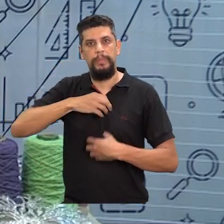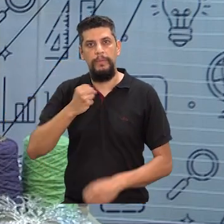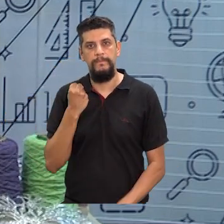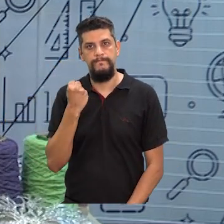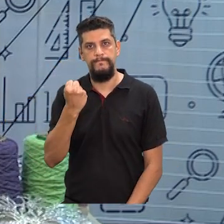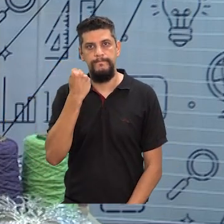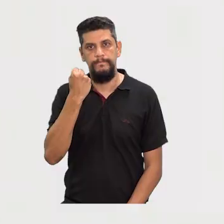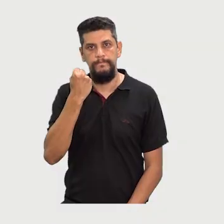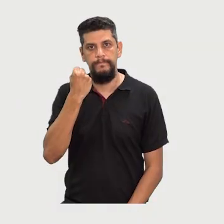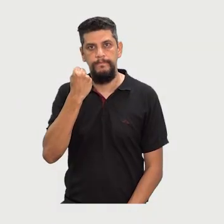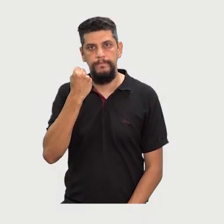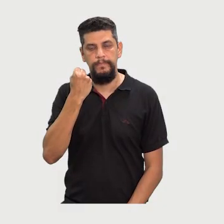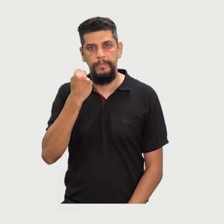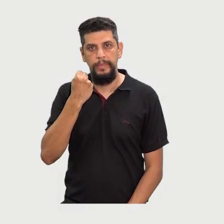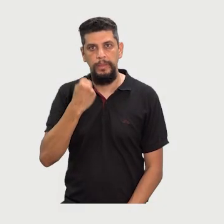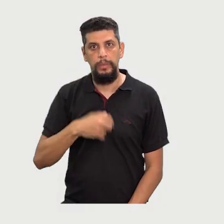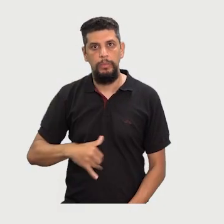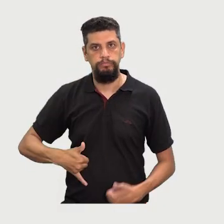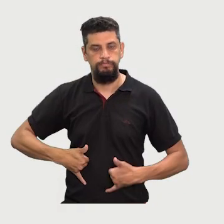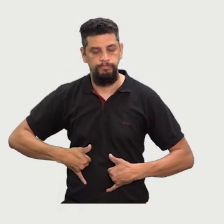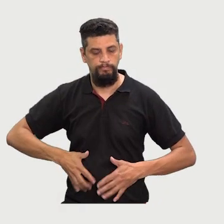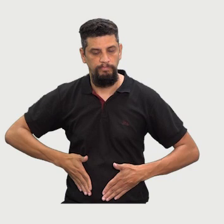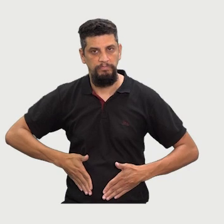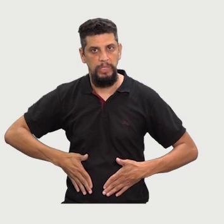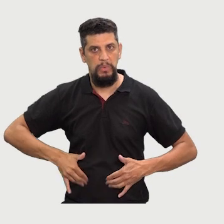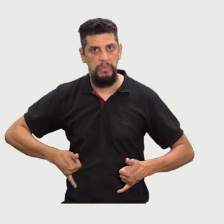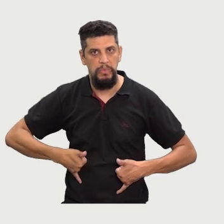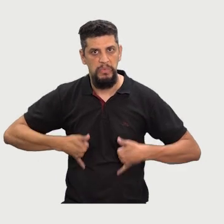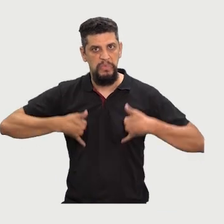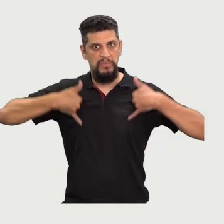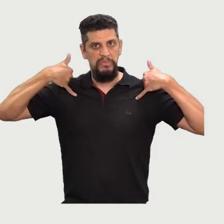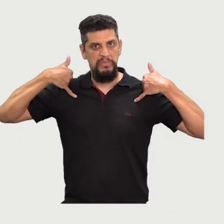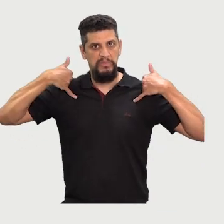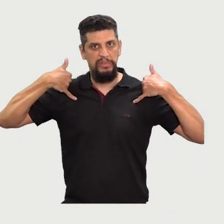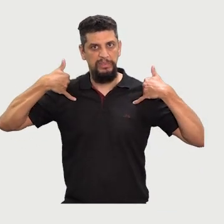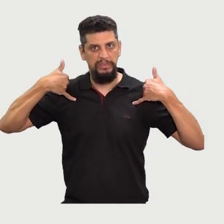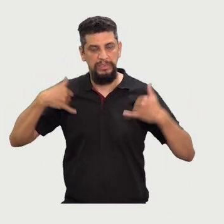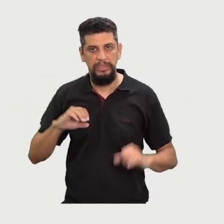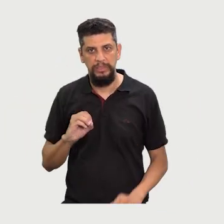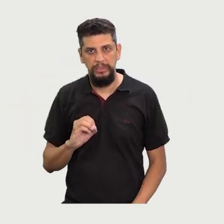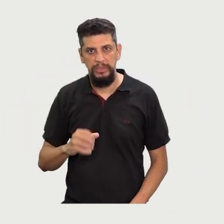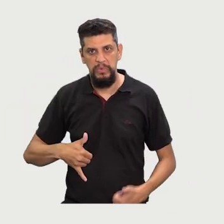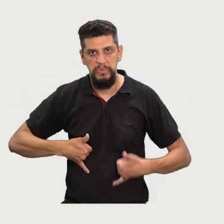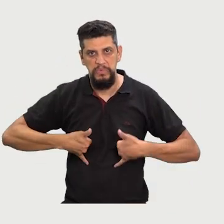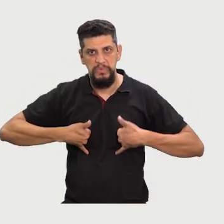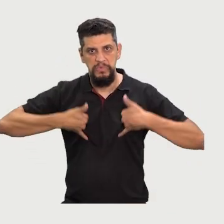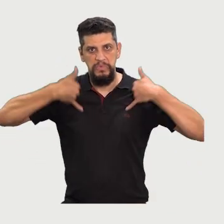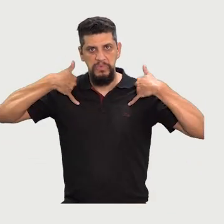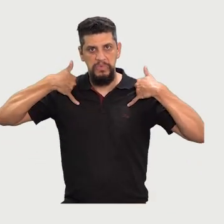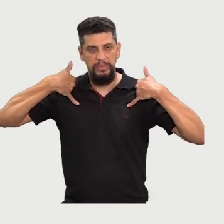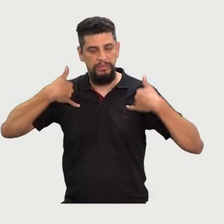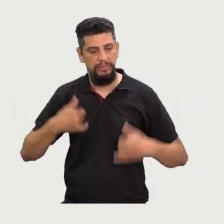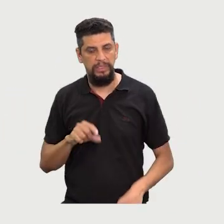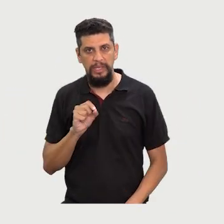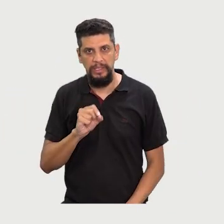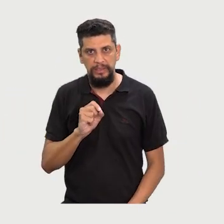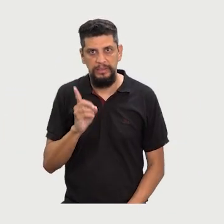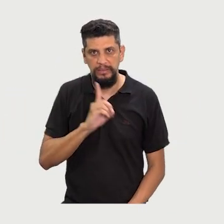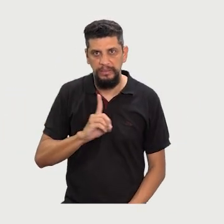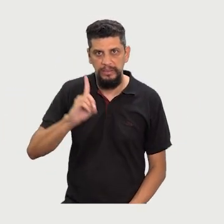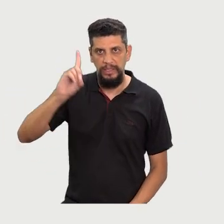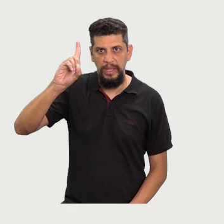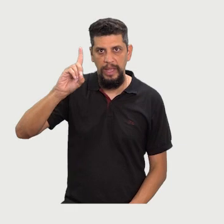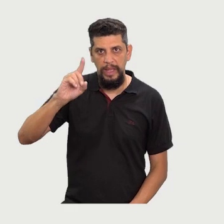bem forte, que é o sentimento de orgulho. Então, todo esse orgulho que a Aracne tinha, né, e também